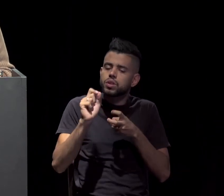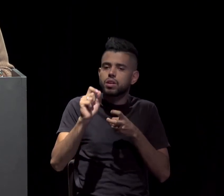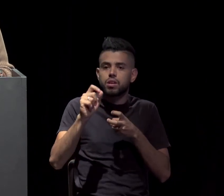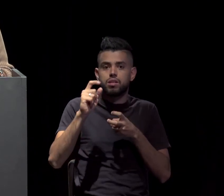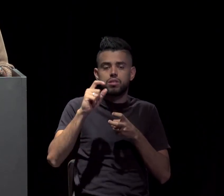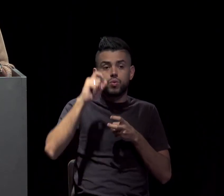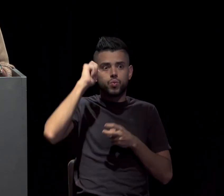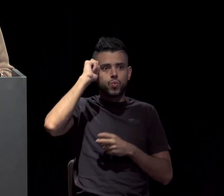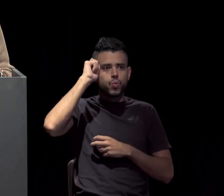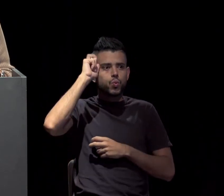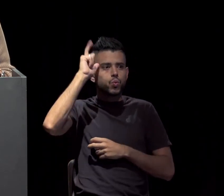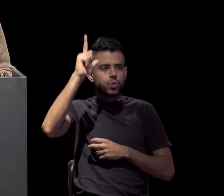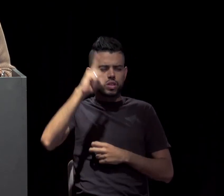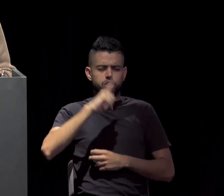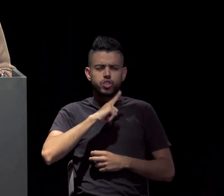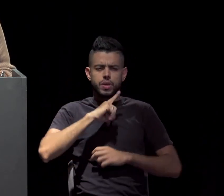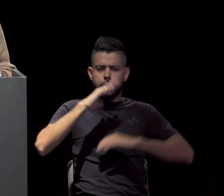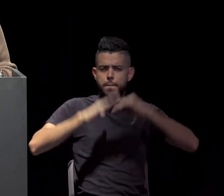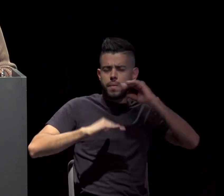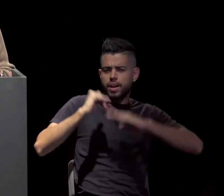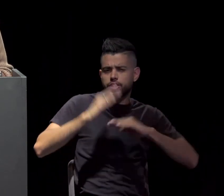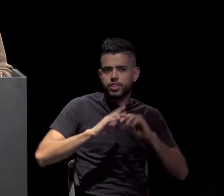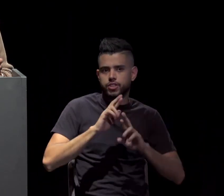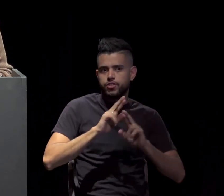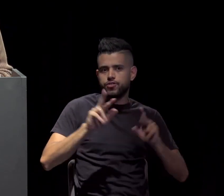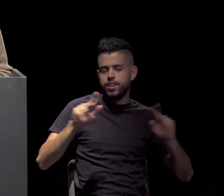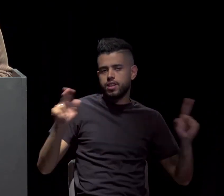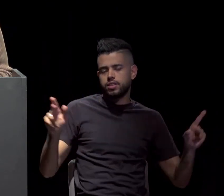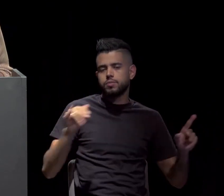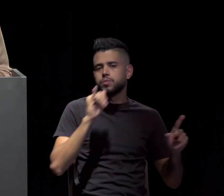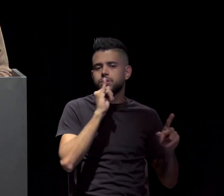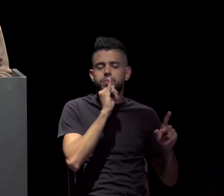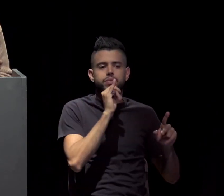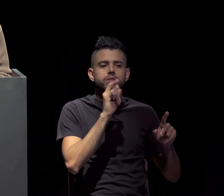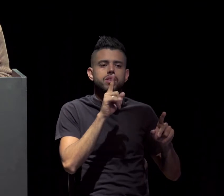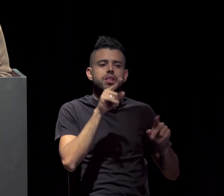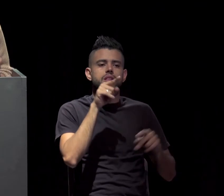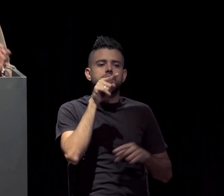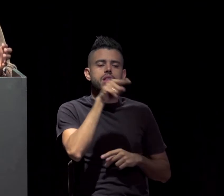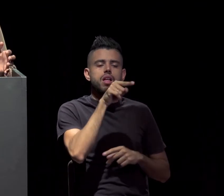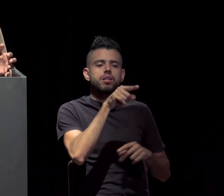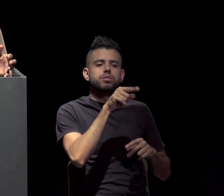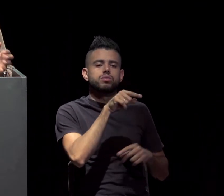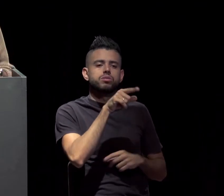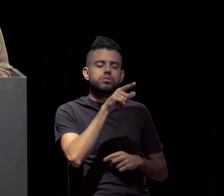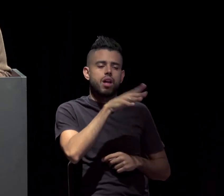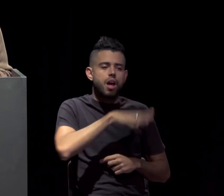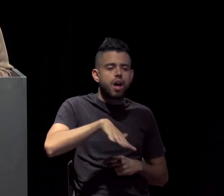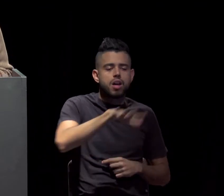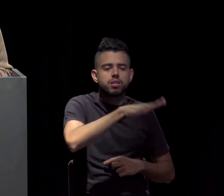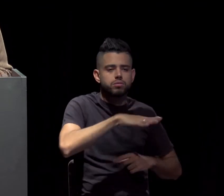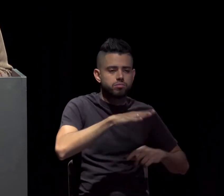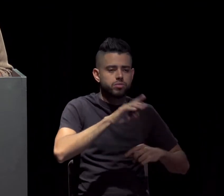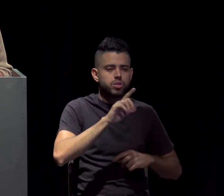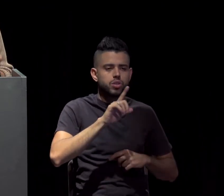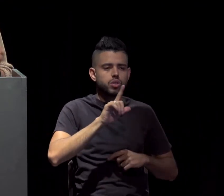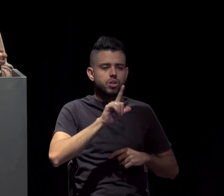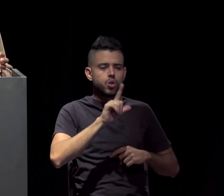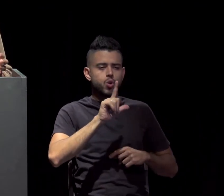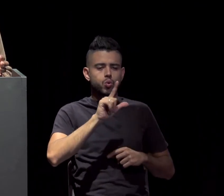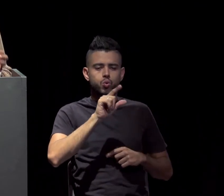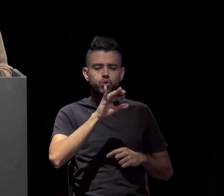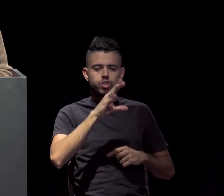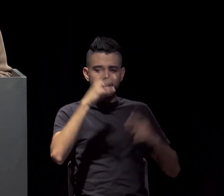se desdobrava em diferentes práticas. No campo, por exemplo, da experiência lúdica, os batuques. São